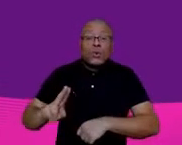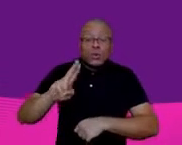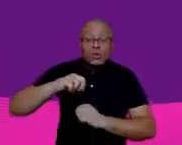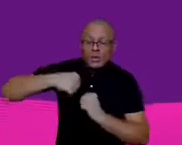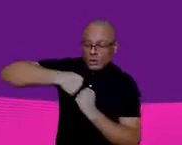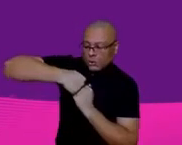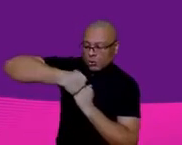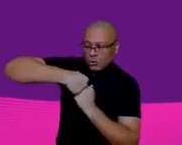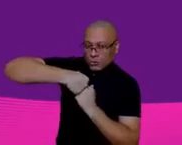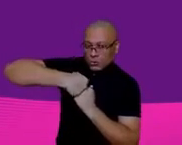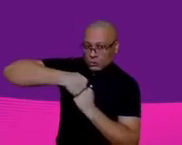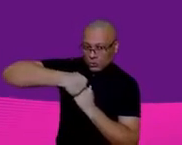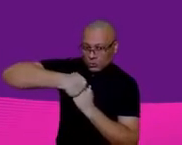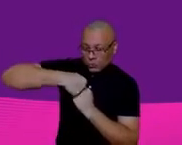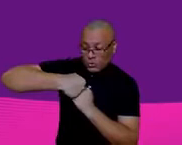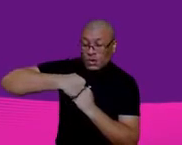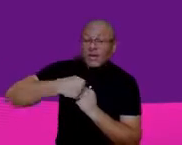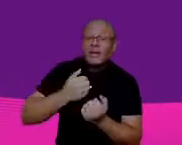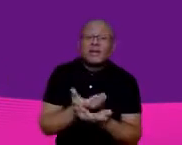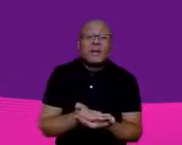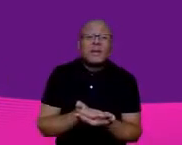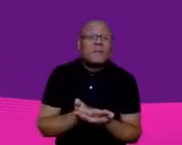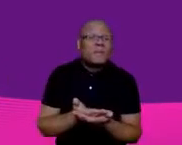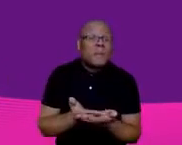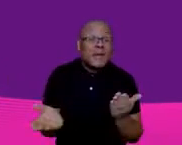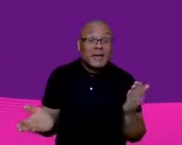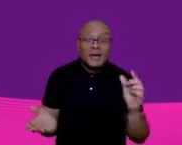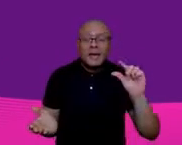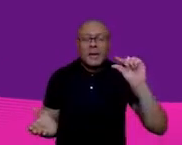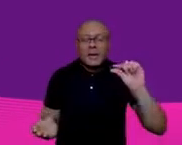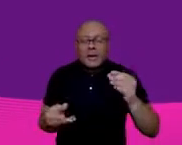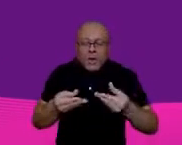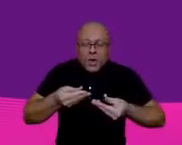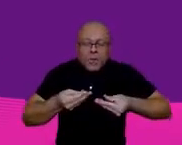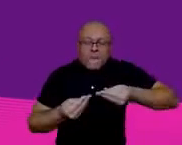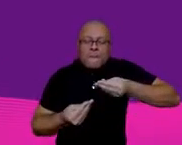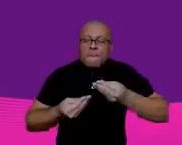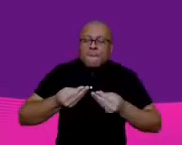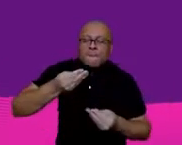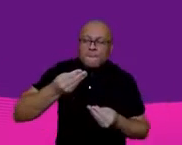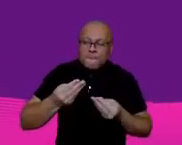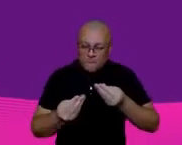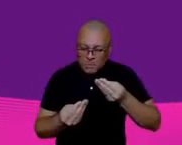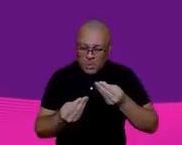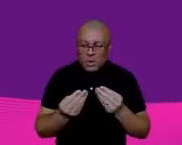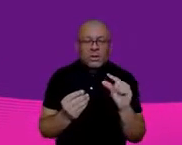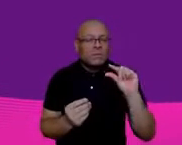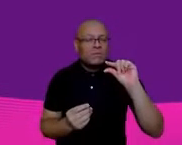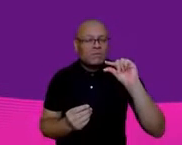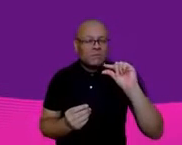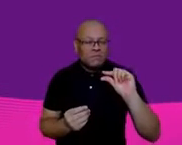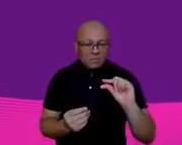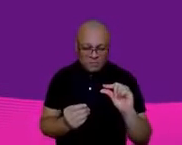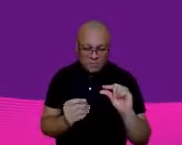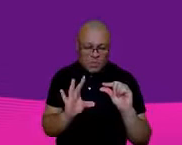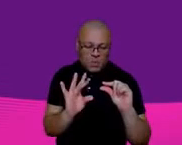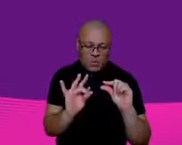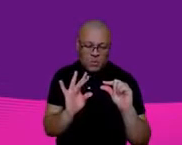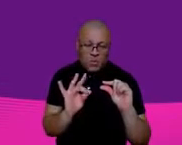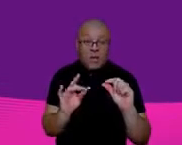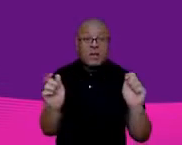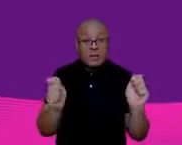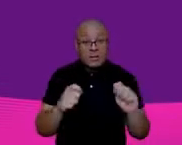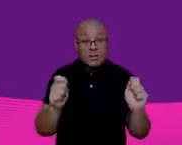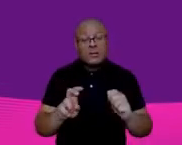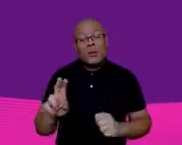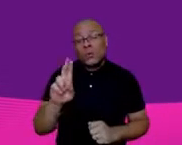Há menos perda de tecido mole e osso, nós sabemos que podemos ir exatamente no ponto